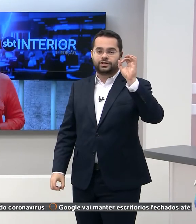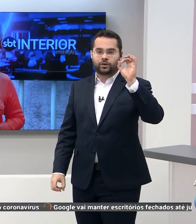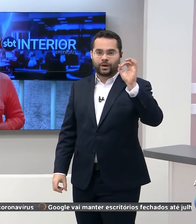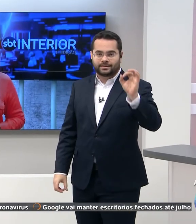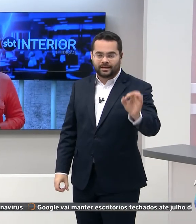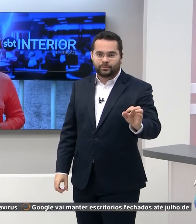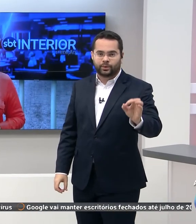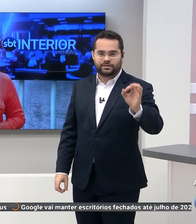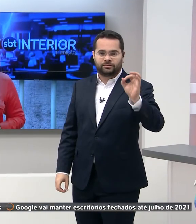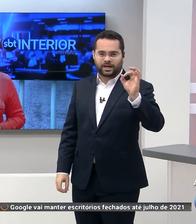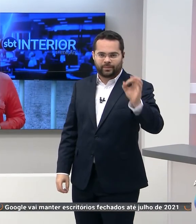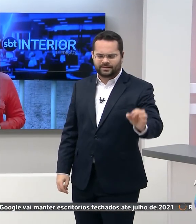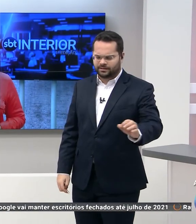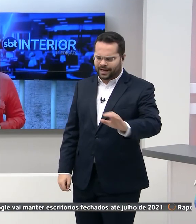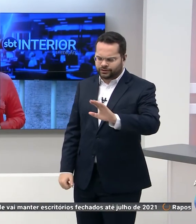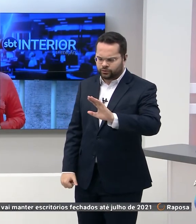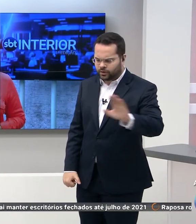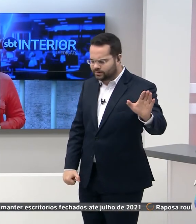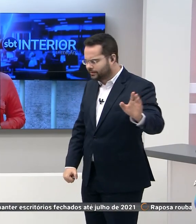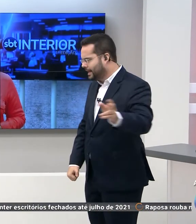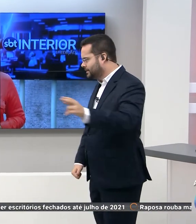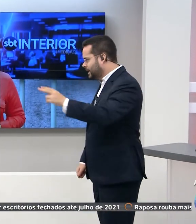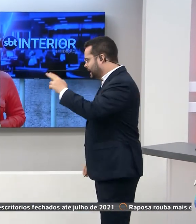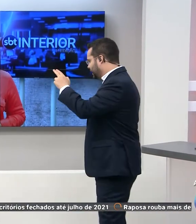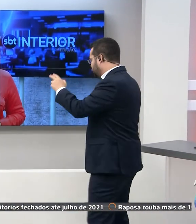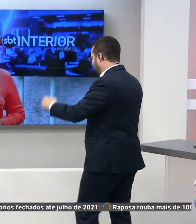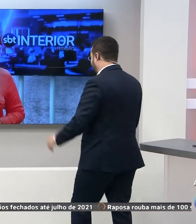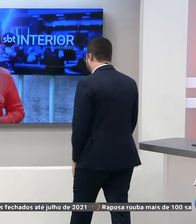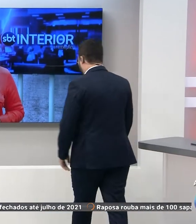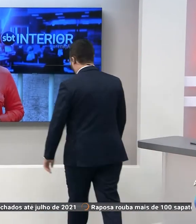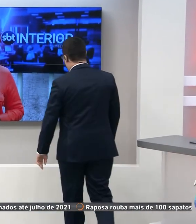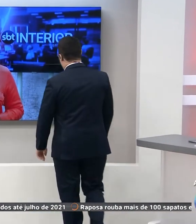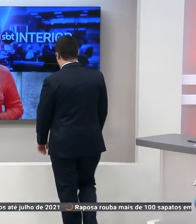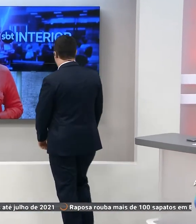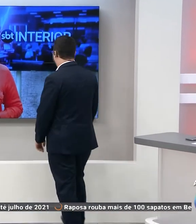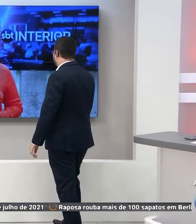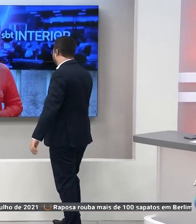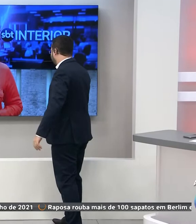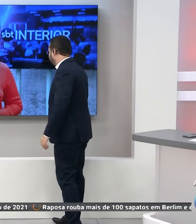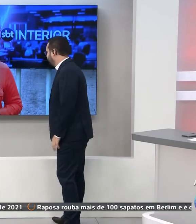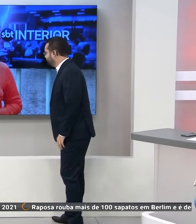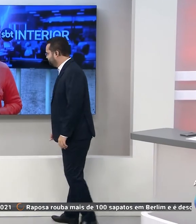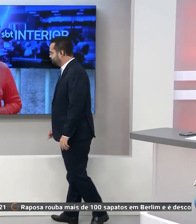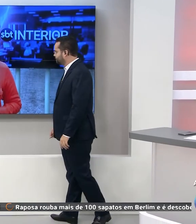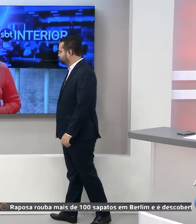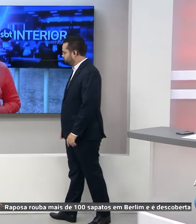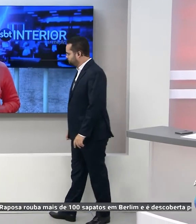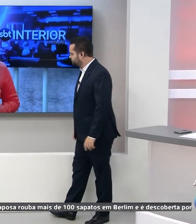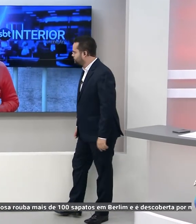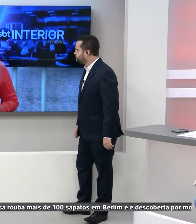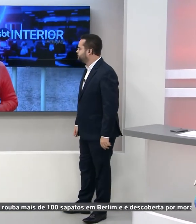que chegou a 100% da capacidade. Todos os detalhes a gente conversa com ela agora. Tudo bem, Carla? Bom dia.